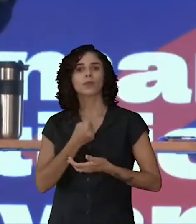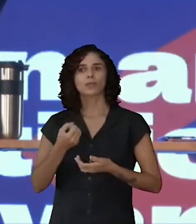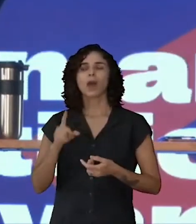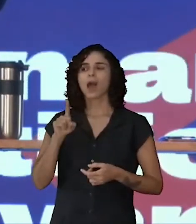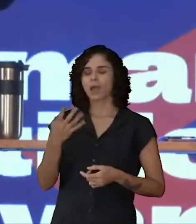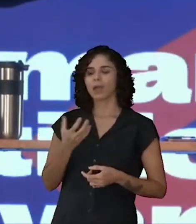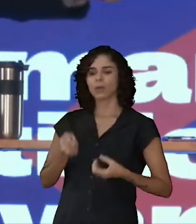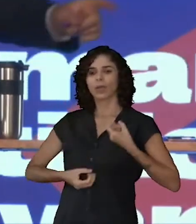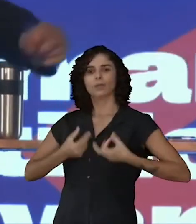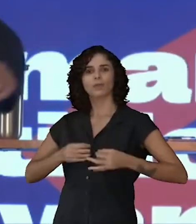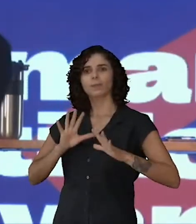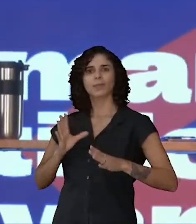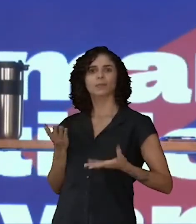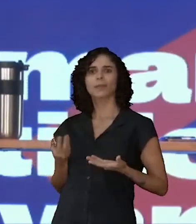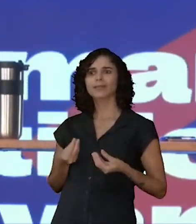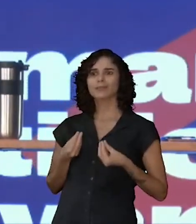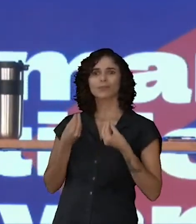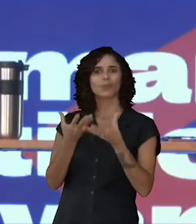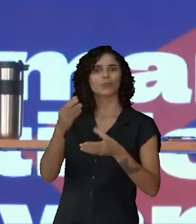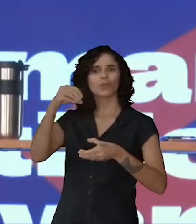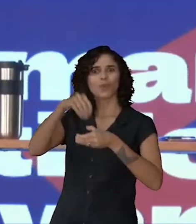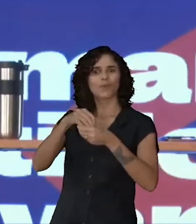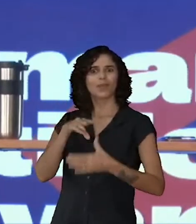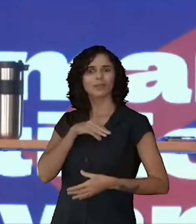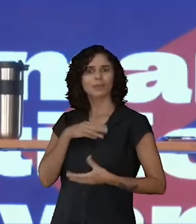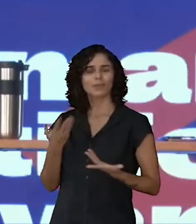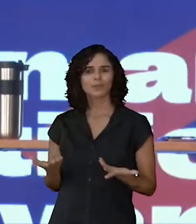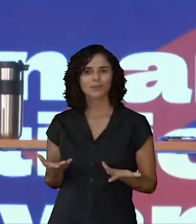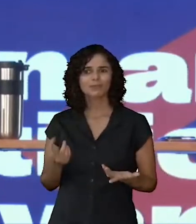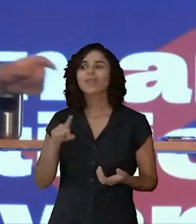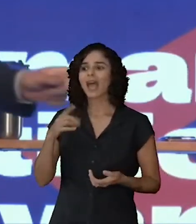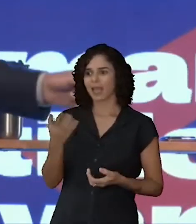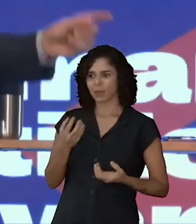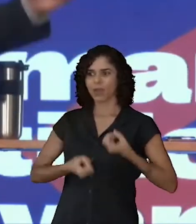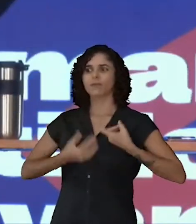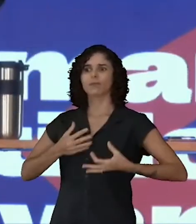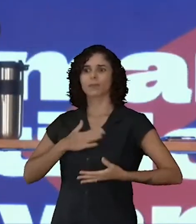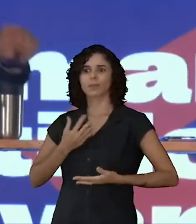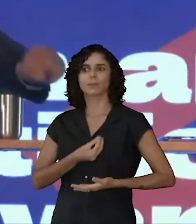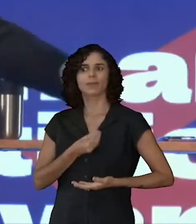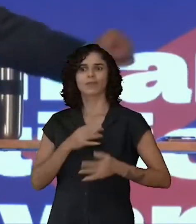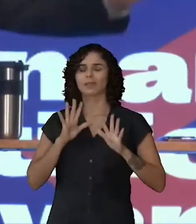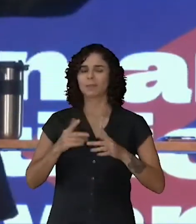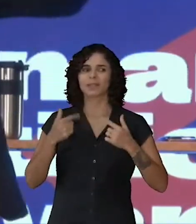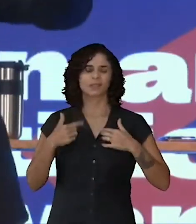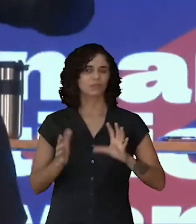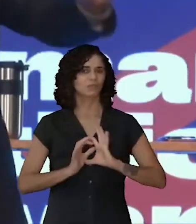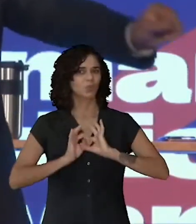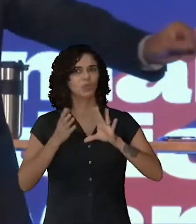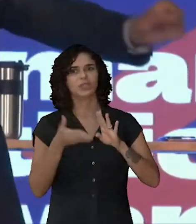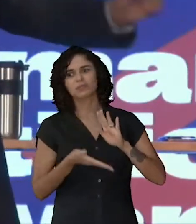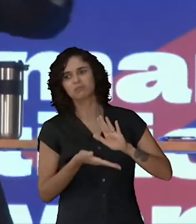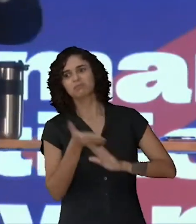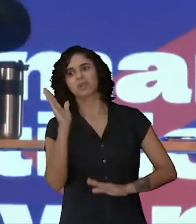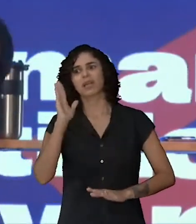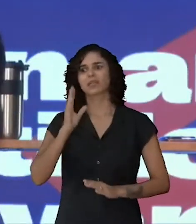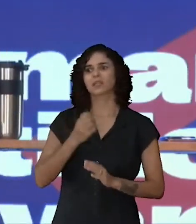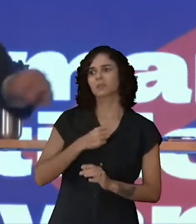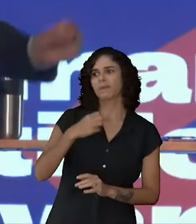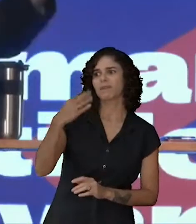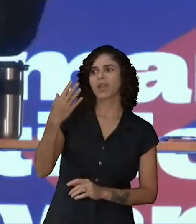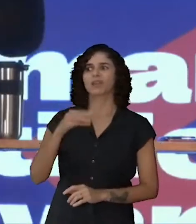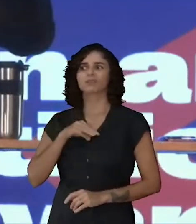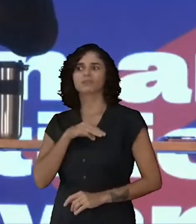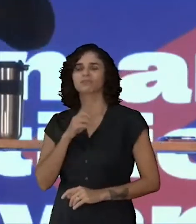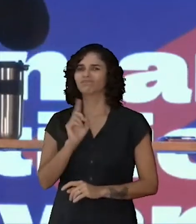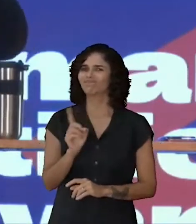mas você não oferta para missões, você quer um avivamento na sua vida, mas você não se dispõe a ir numa viagem missionária,